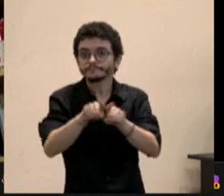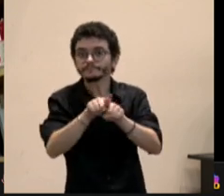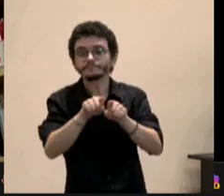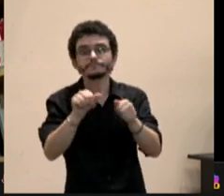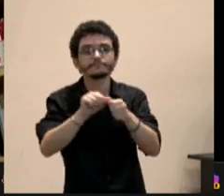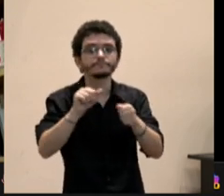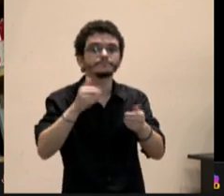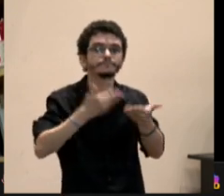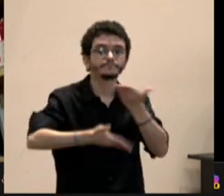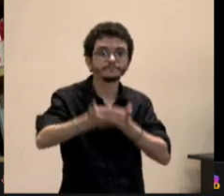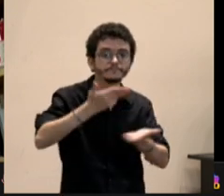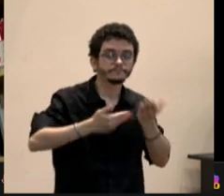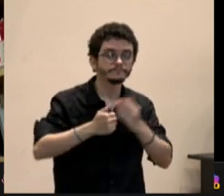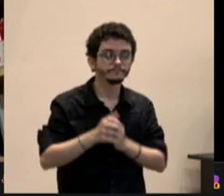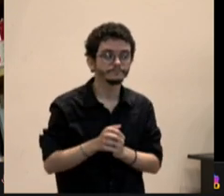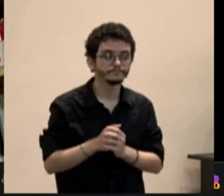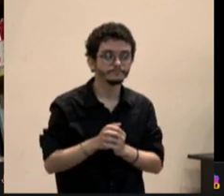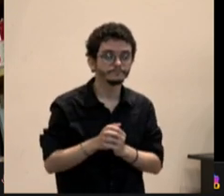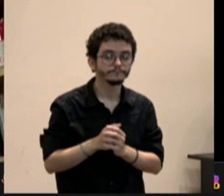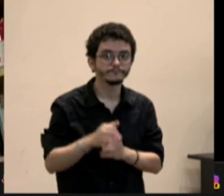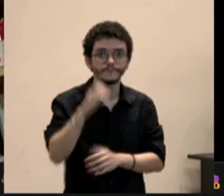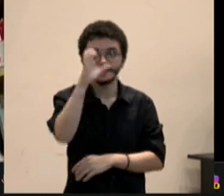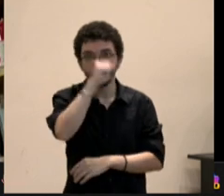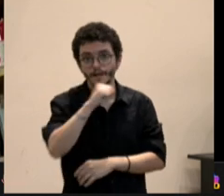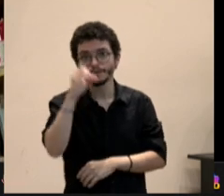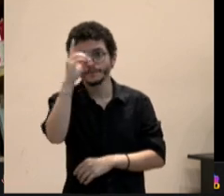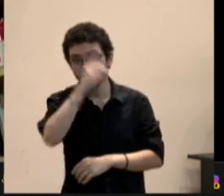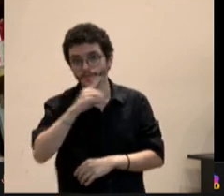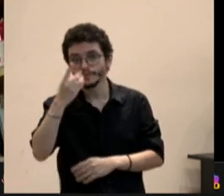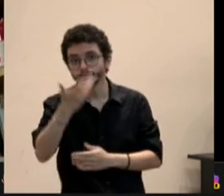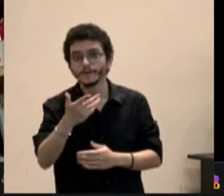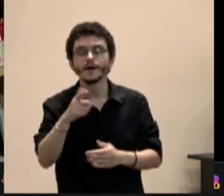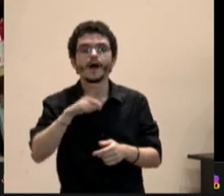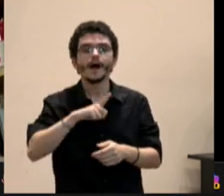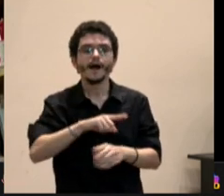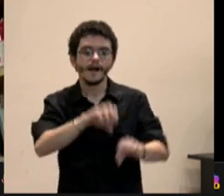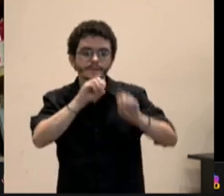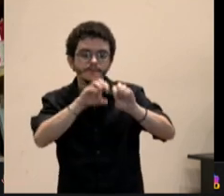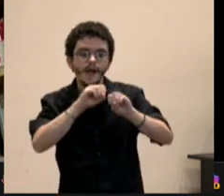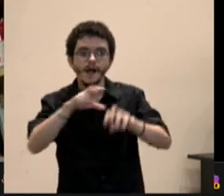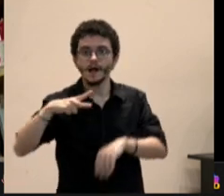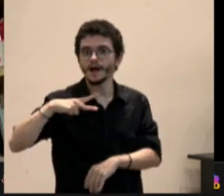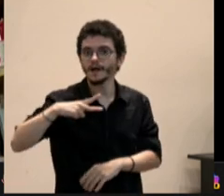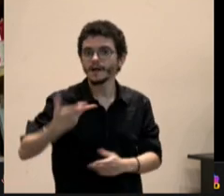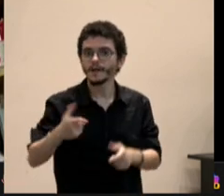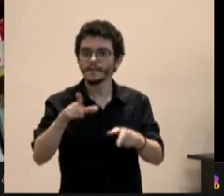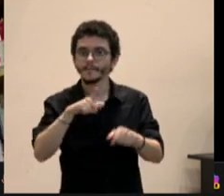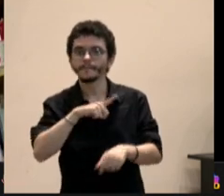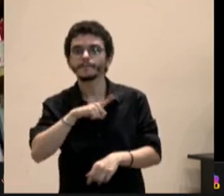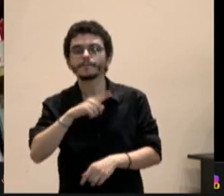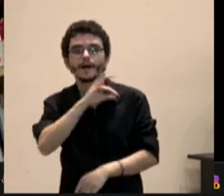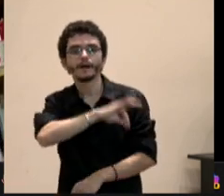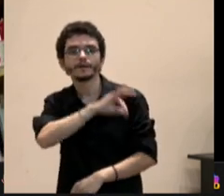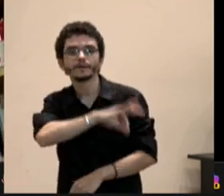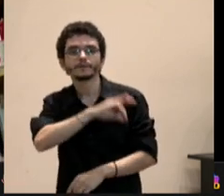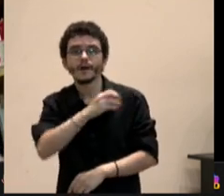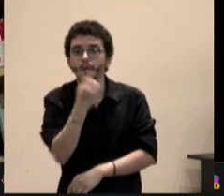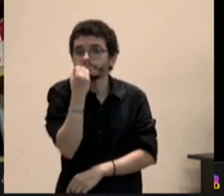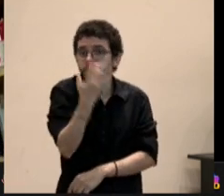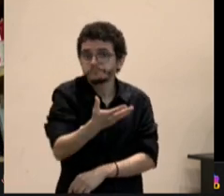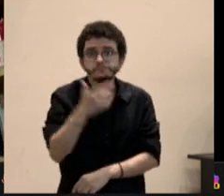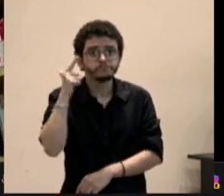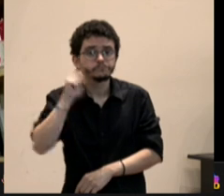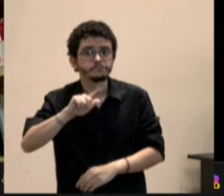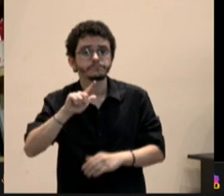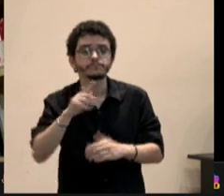atendimentos em finais de semana com aulas particulares para ter uma renda justa, para conseguir